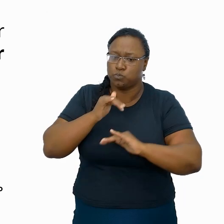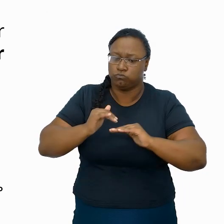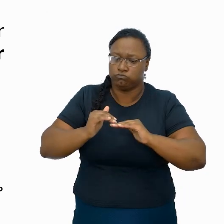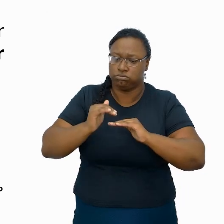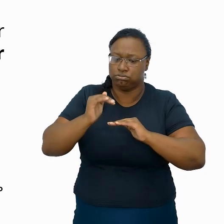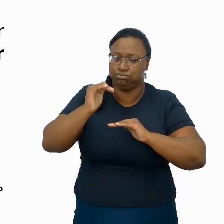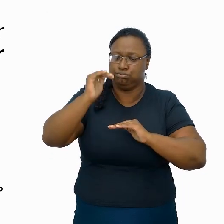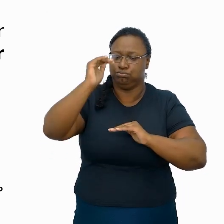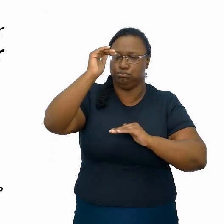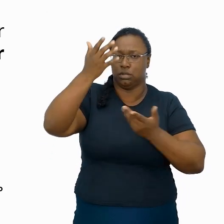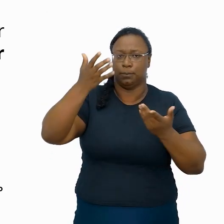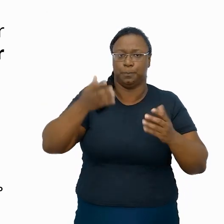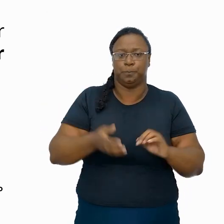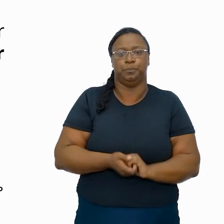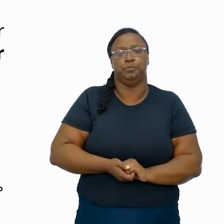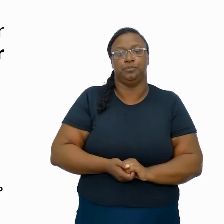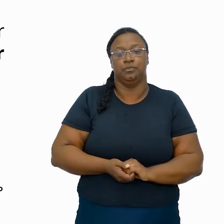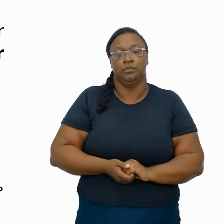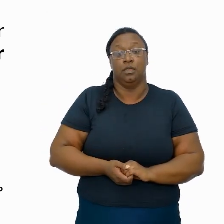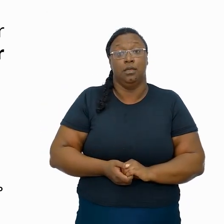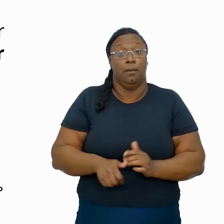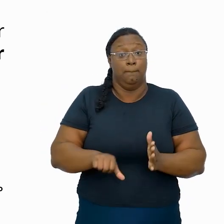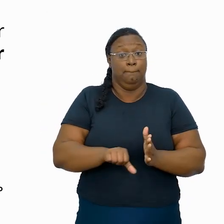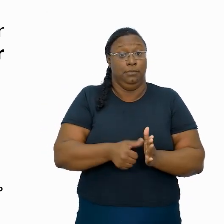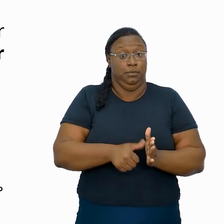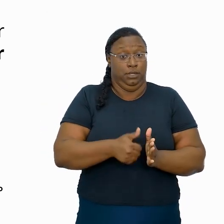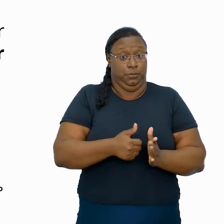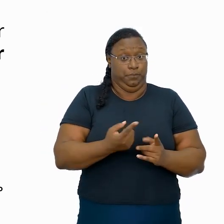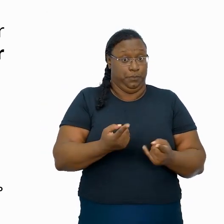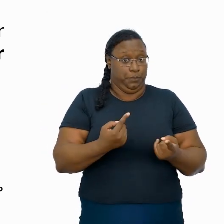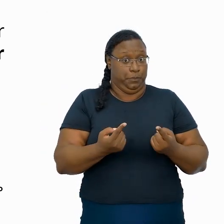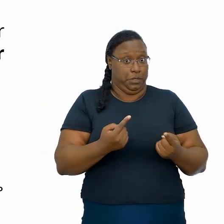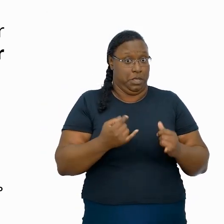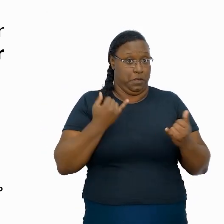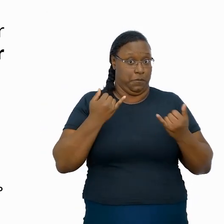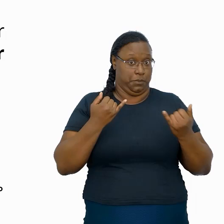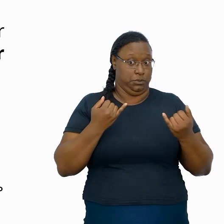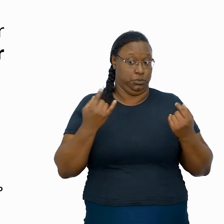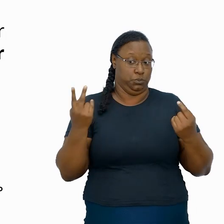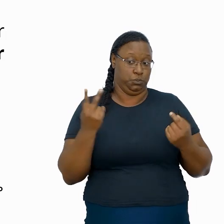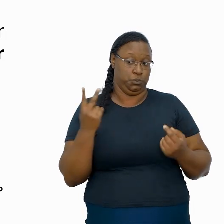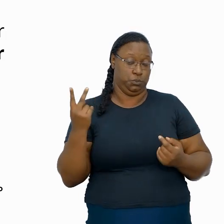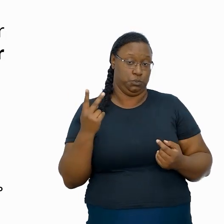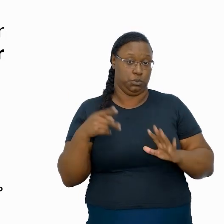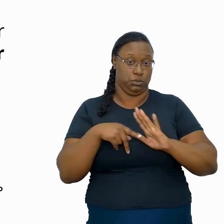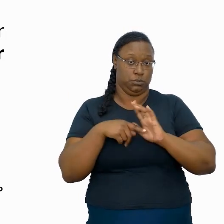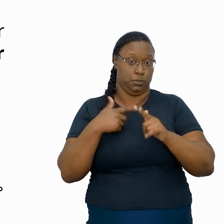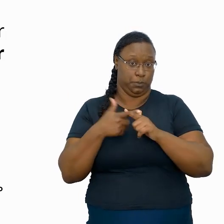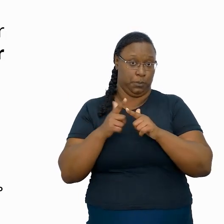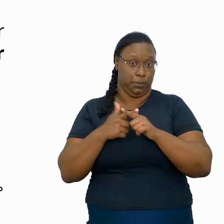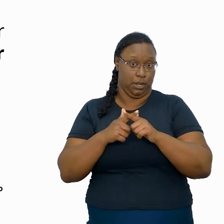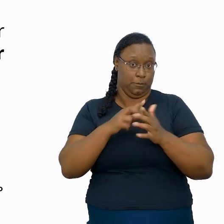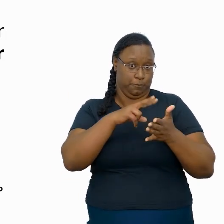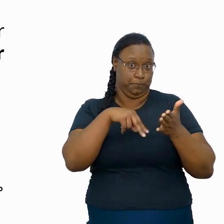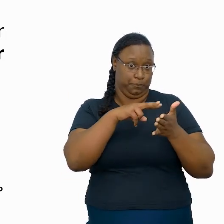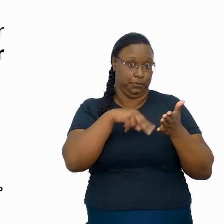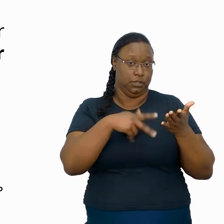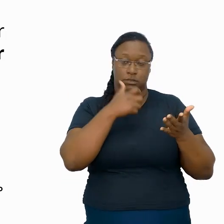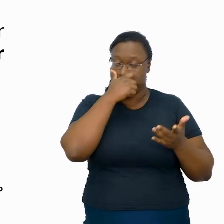duas partes essa atividade. Primeiro, né, comparar informações entre os dois problemas, entre os dois textos ali,